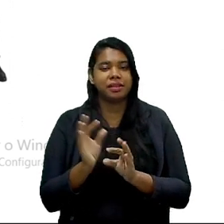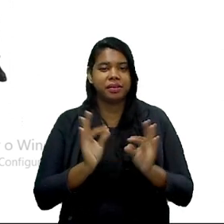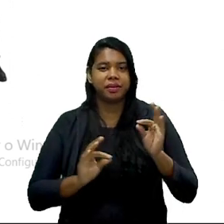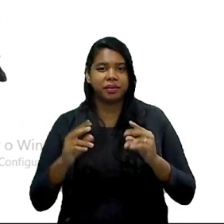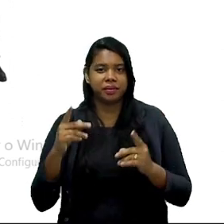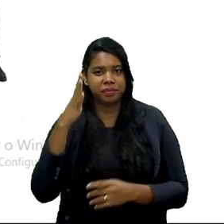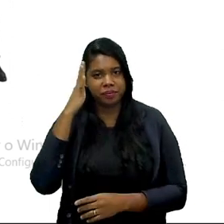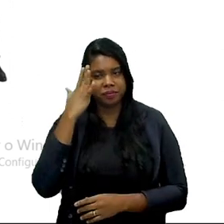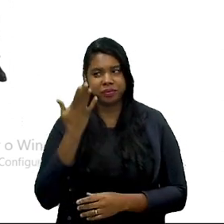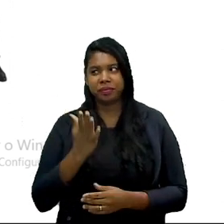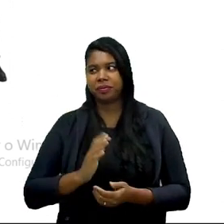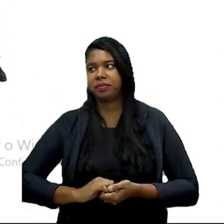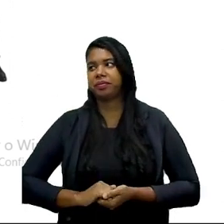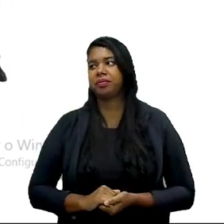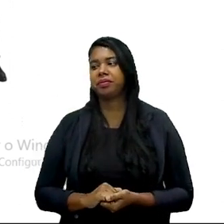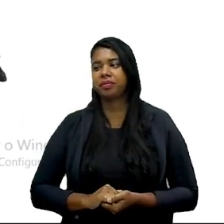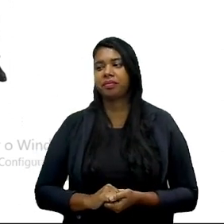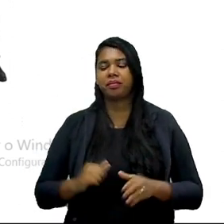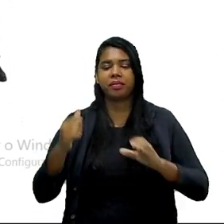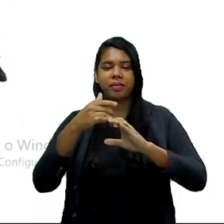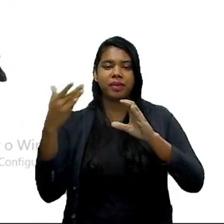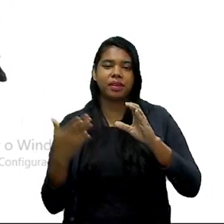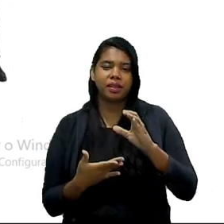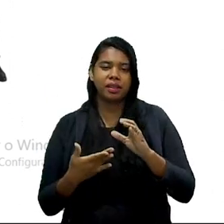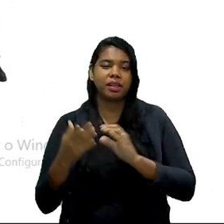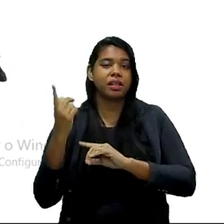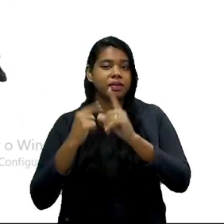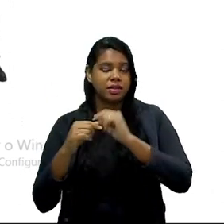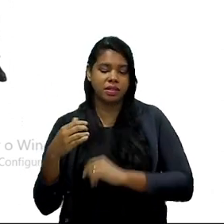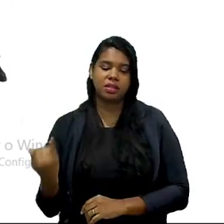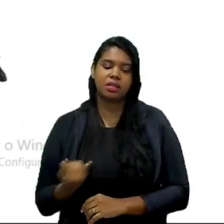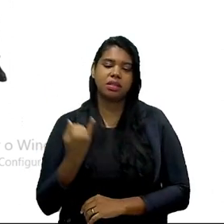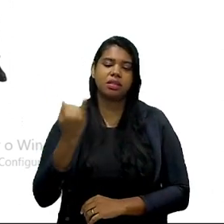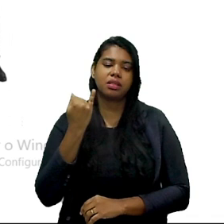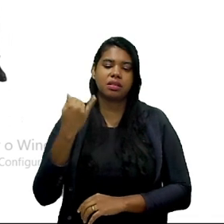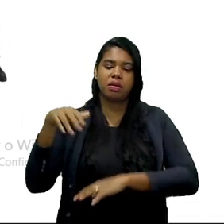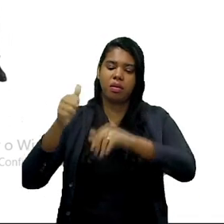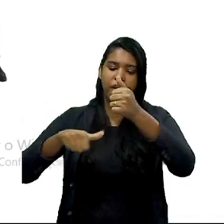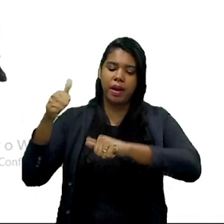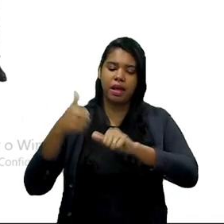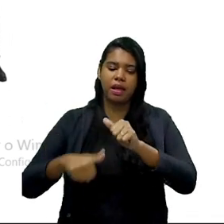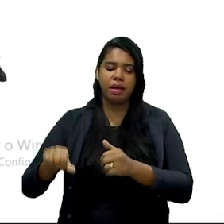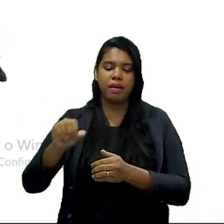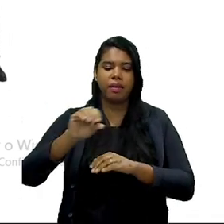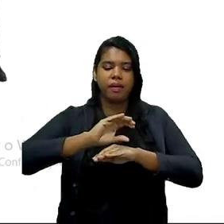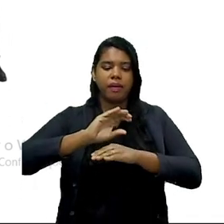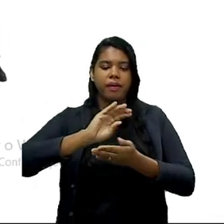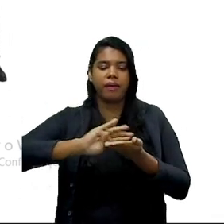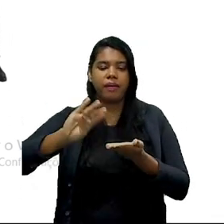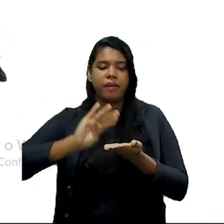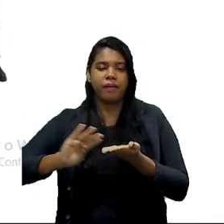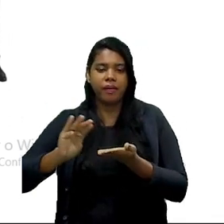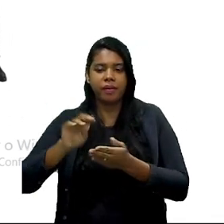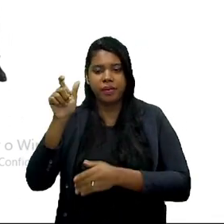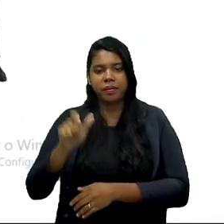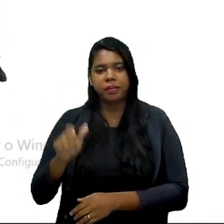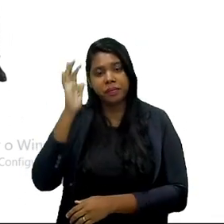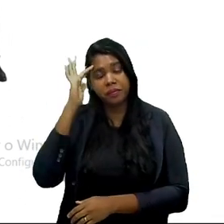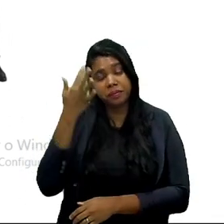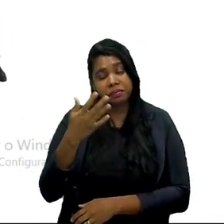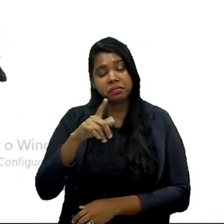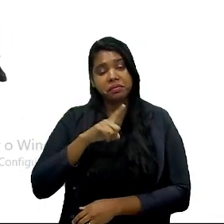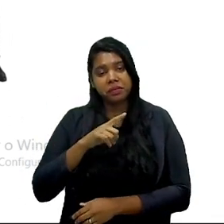dele. Então isso é um aspecto de gestão financeira muito importante para avaliar os resultados que o empreendimento está tendo.